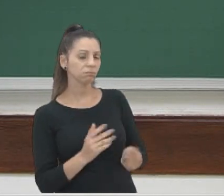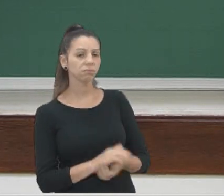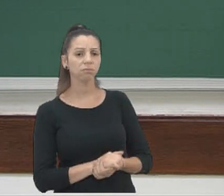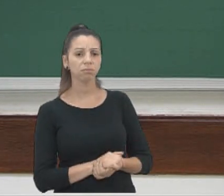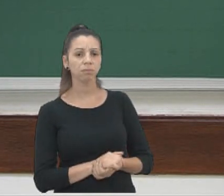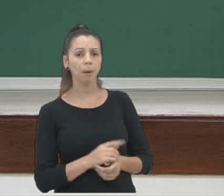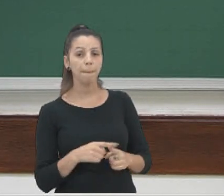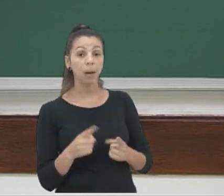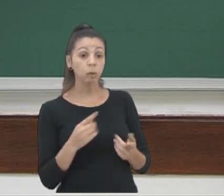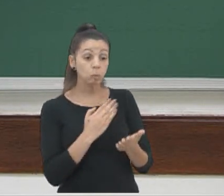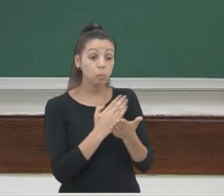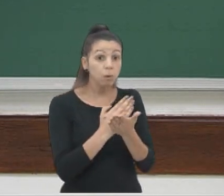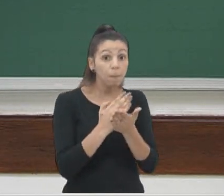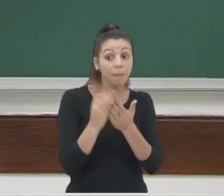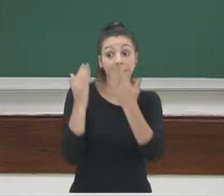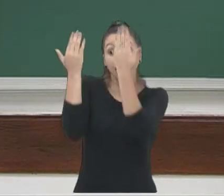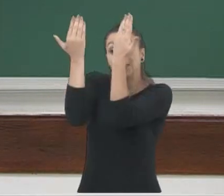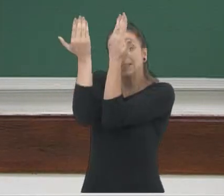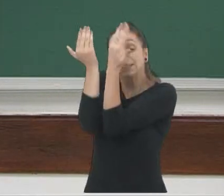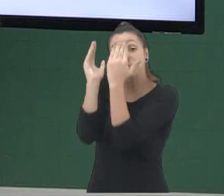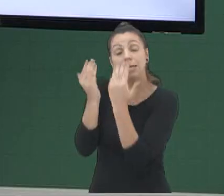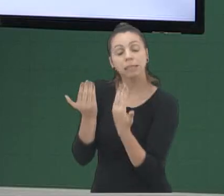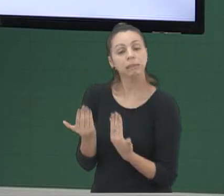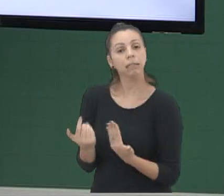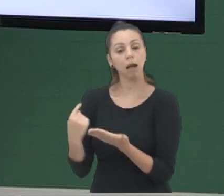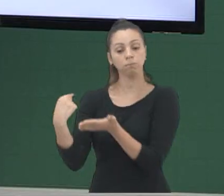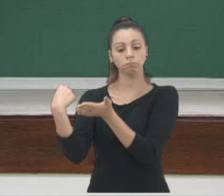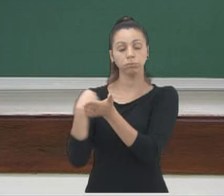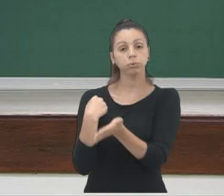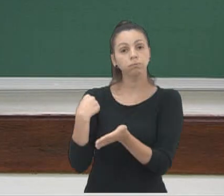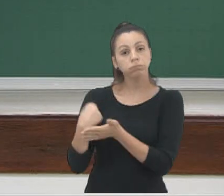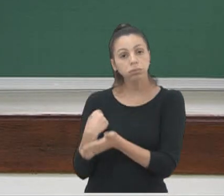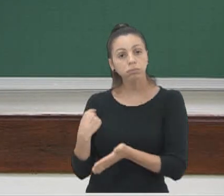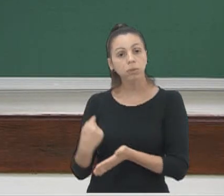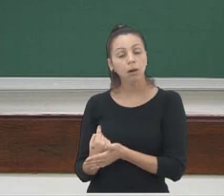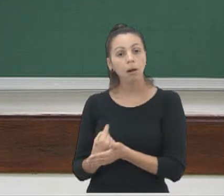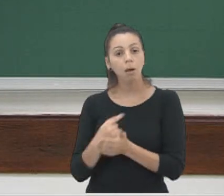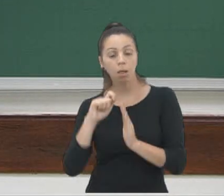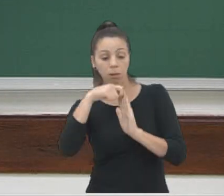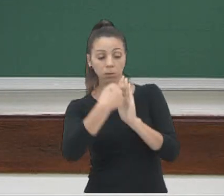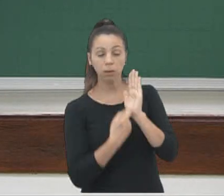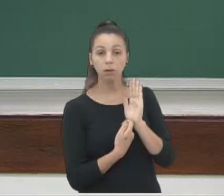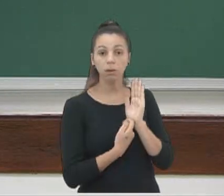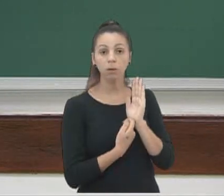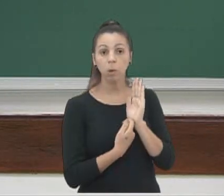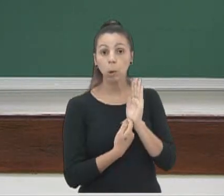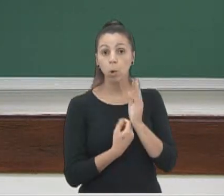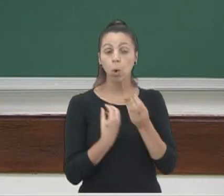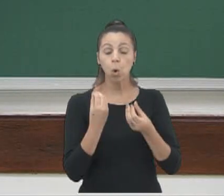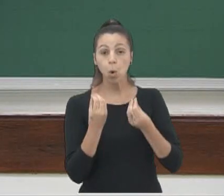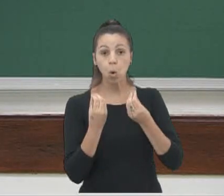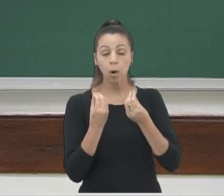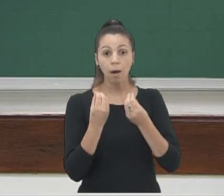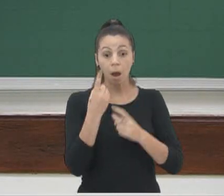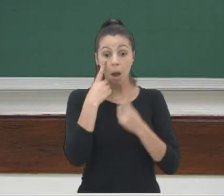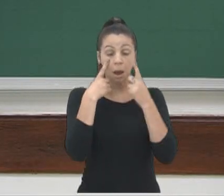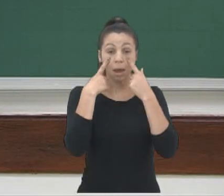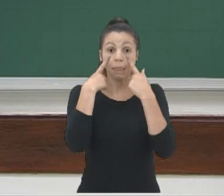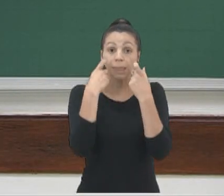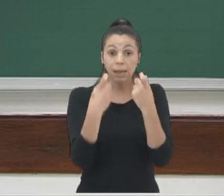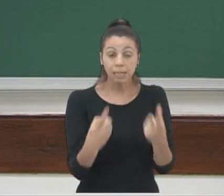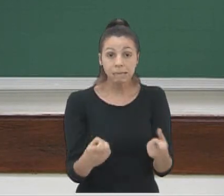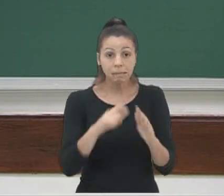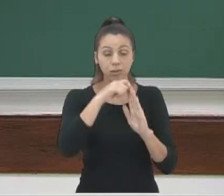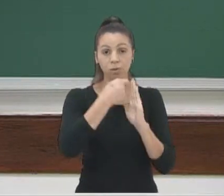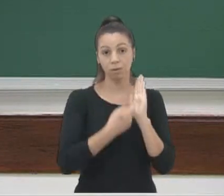Mas quando você começa a analisar, quando você começa a se perguntar sobre o texto, e aí você percebe o quão profundo, o quão interessante, o quão bacana ele